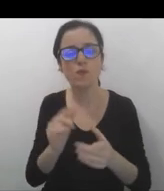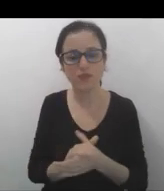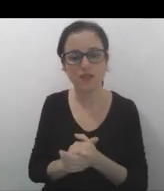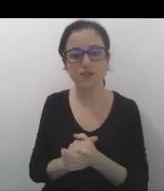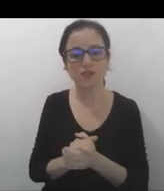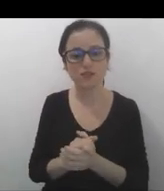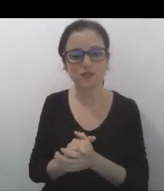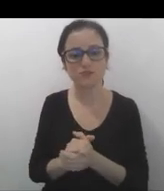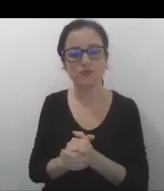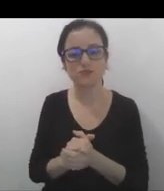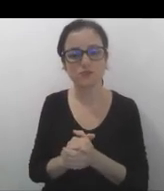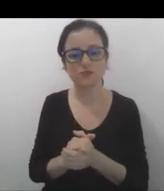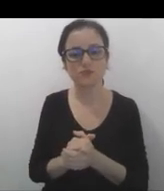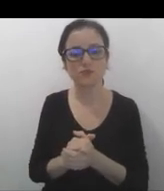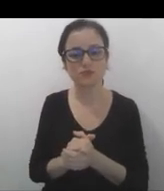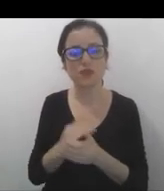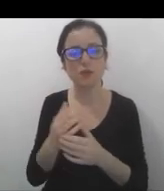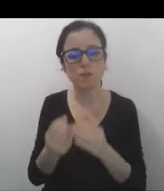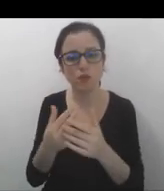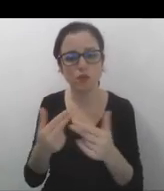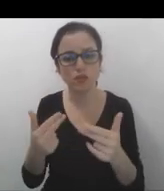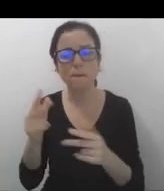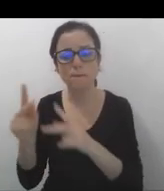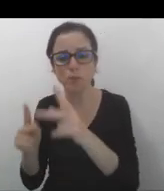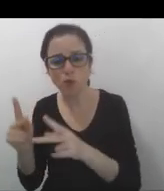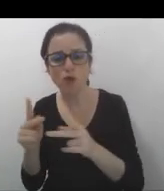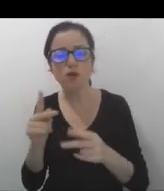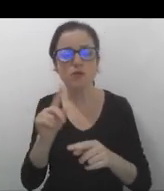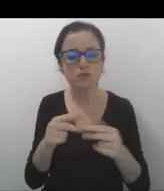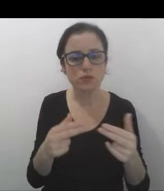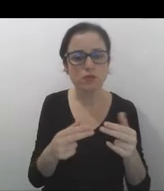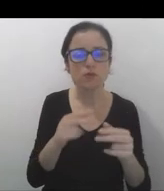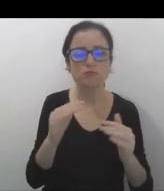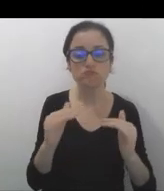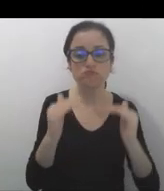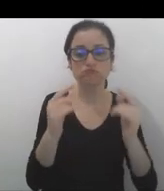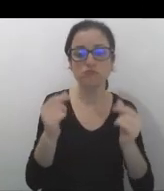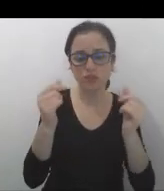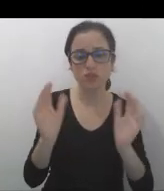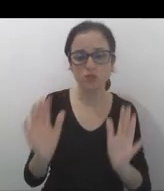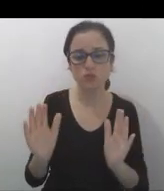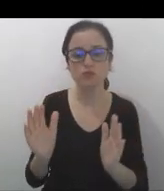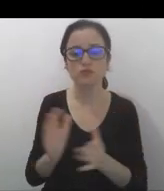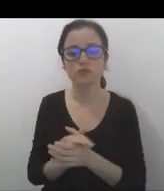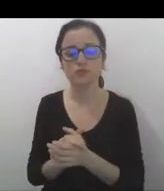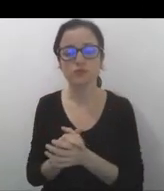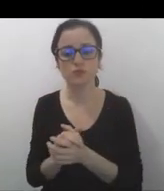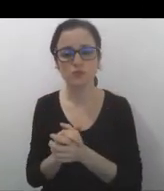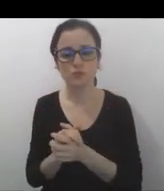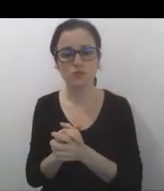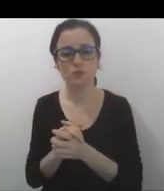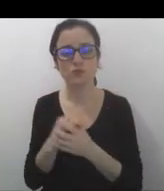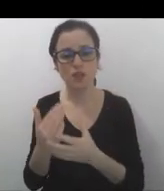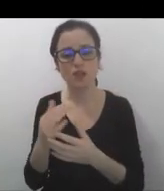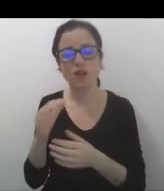essas semelhanças, né, que a Lina vai encontrando entre essa produção popular e uma